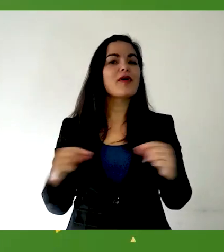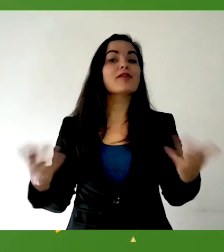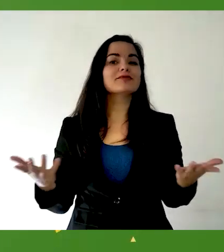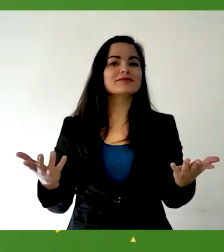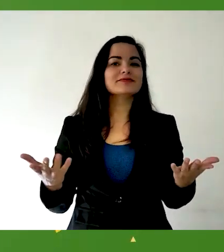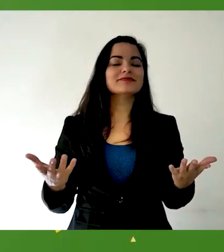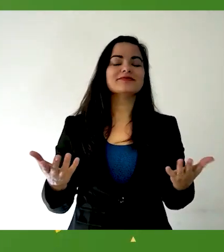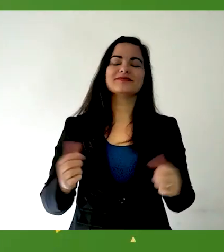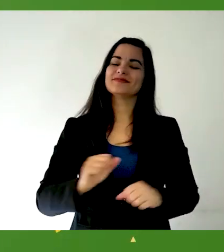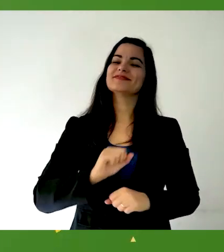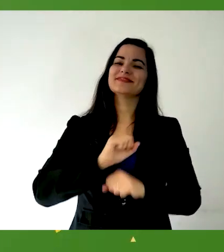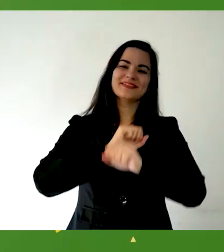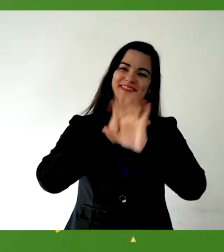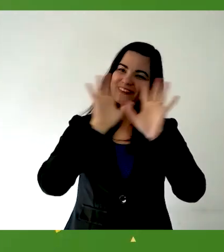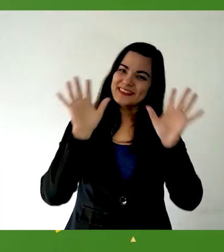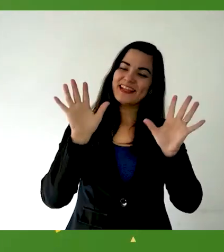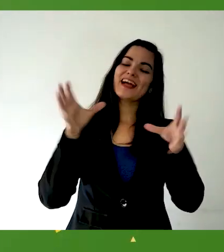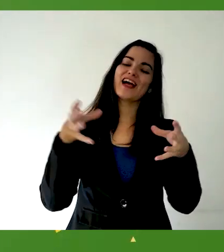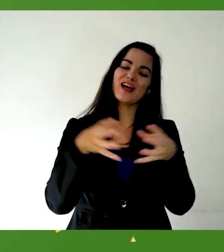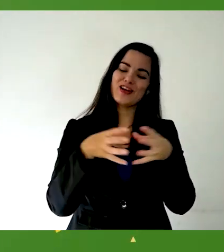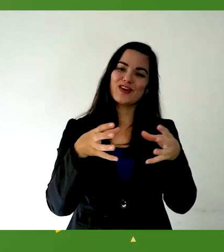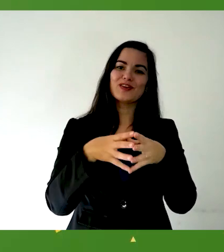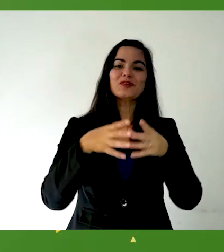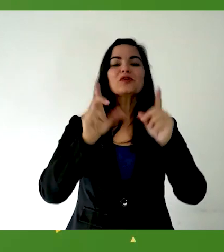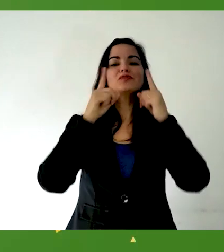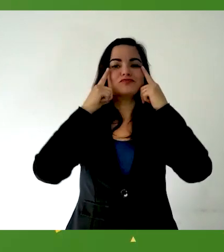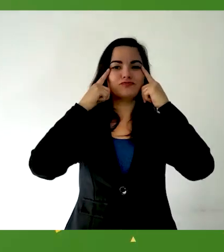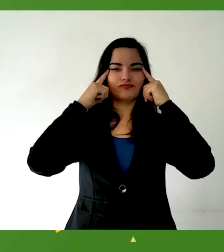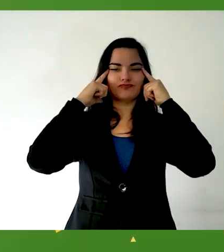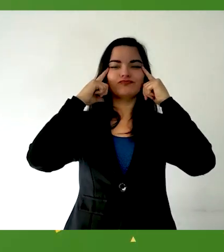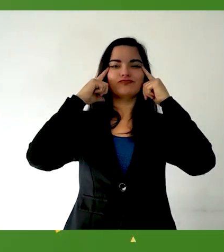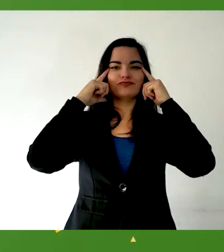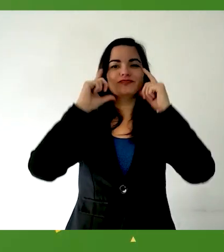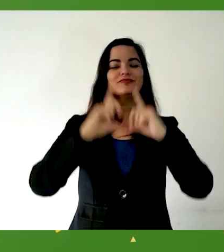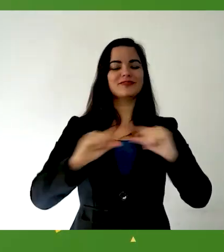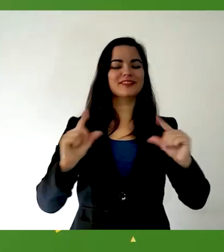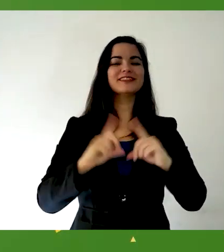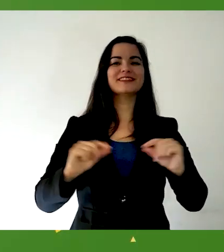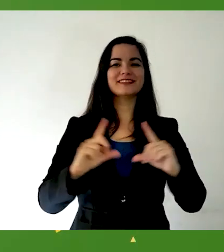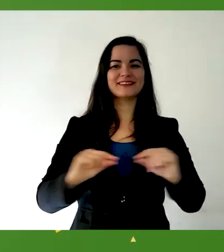Isso mesmo, faz parte da cultura dos japoneses.